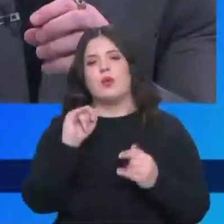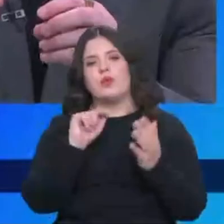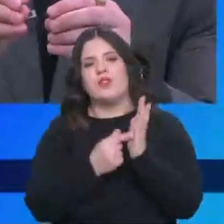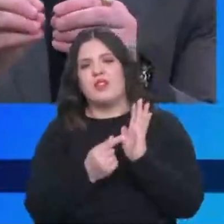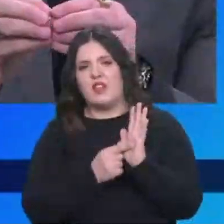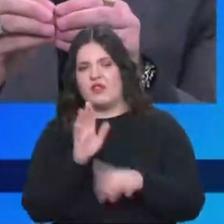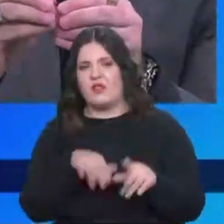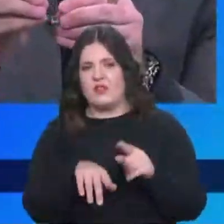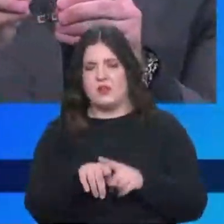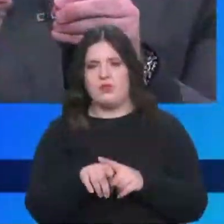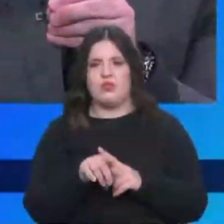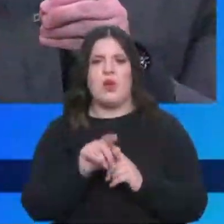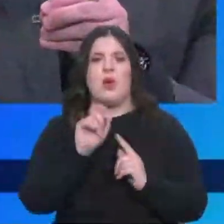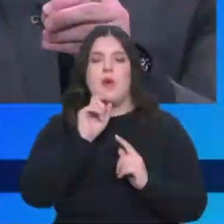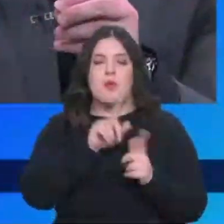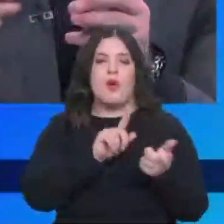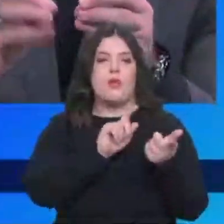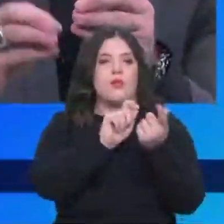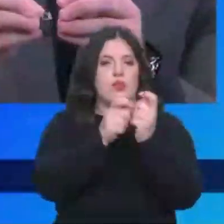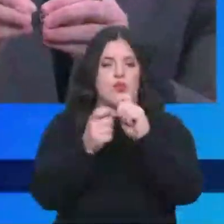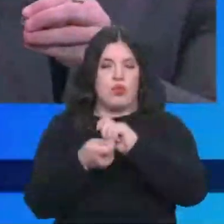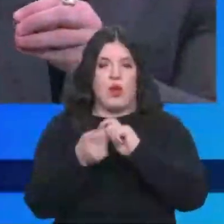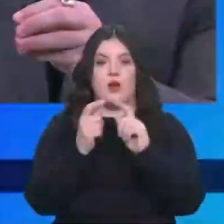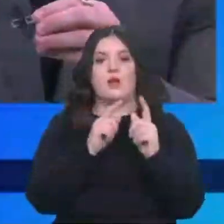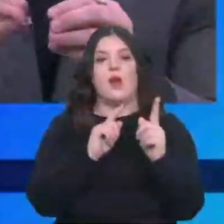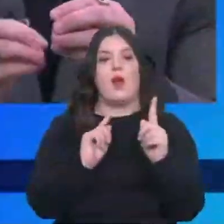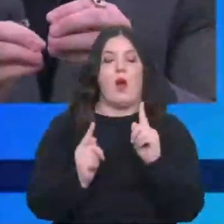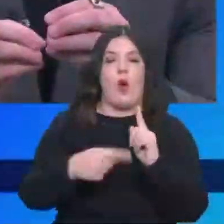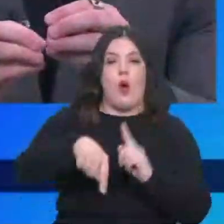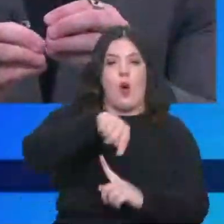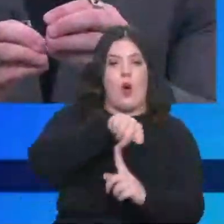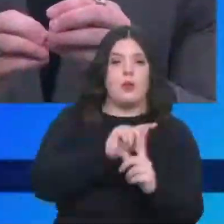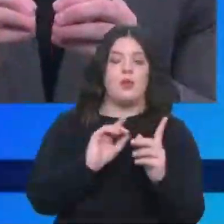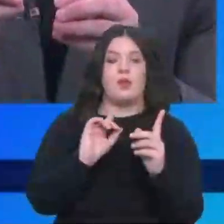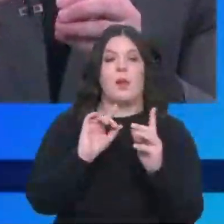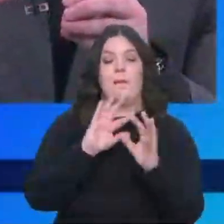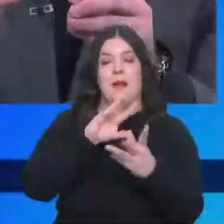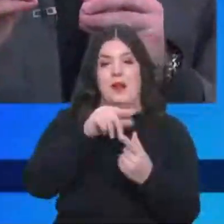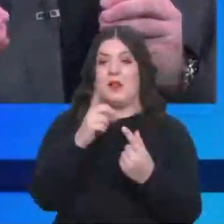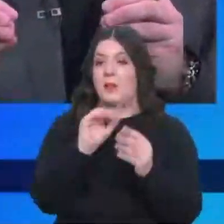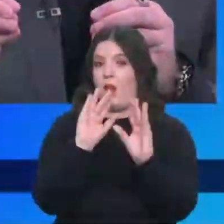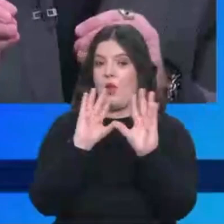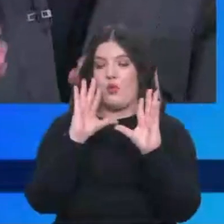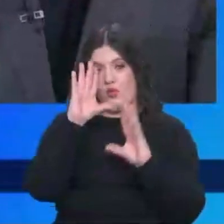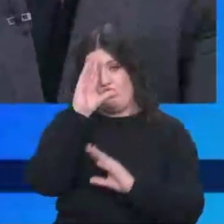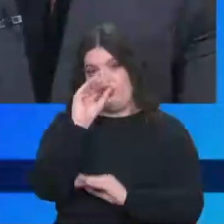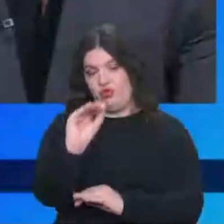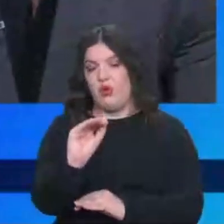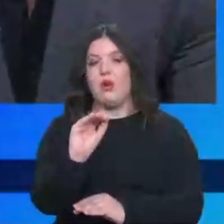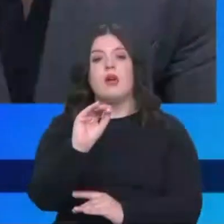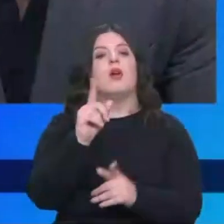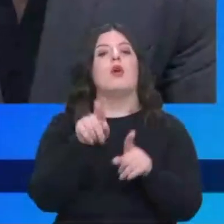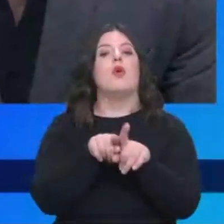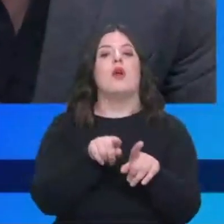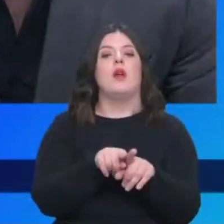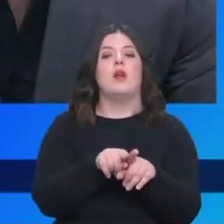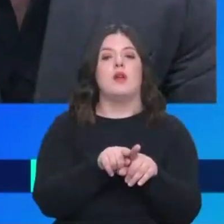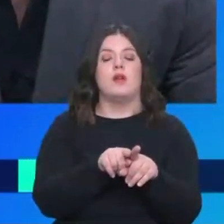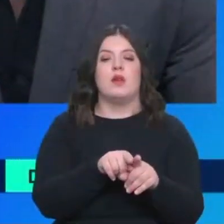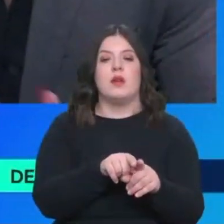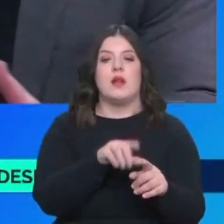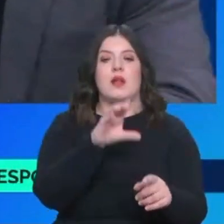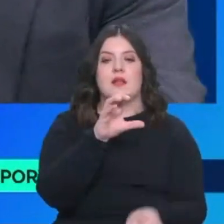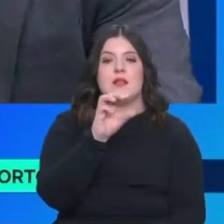estudos, pode até alterar a órbita de planetas e de luas, como? Na ordem entre os